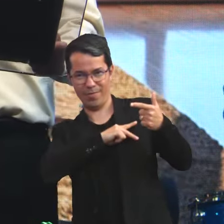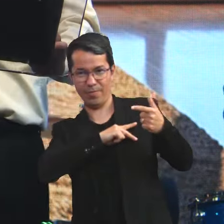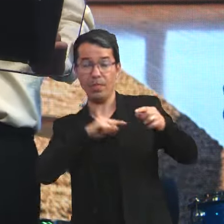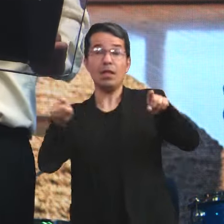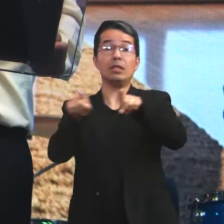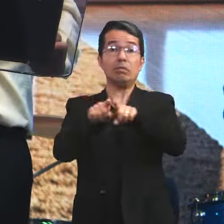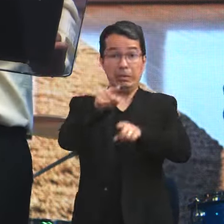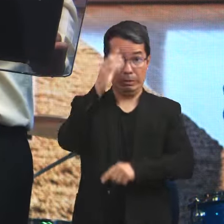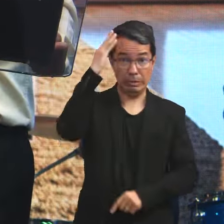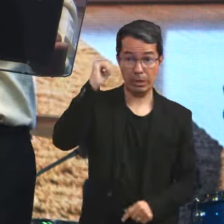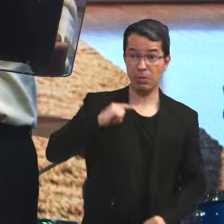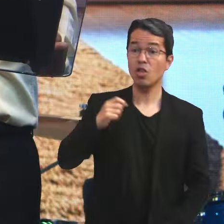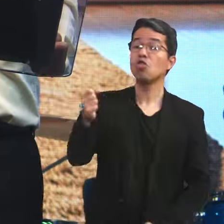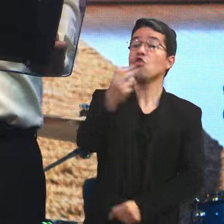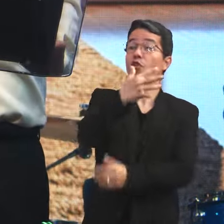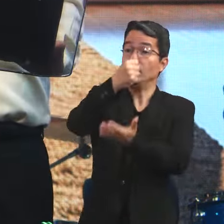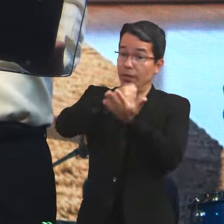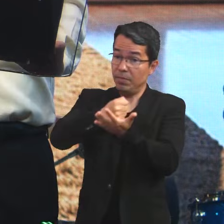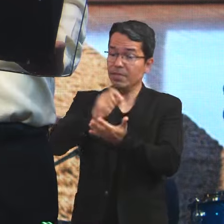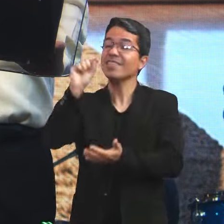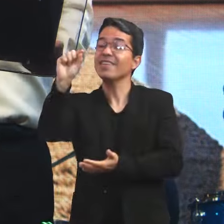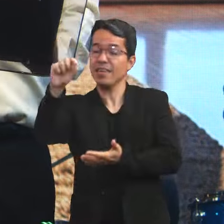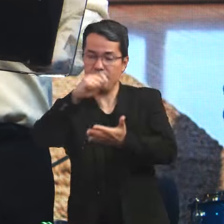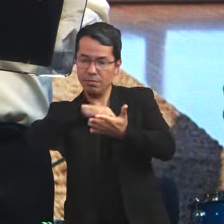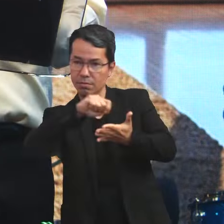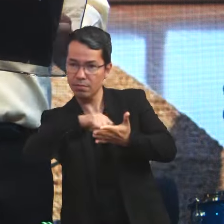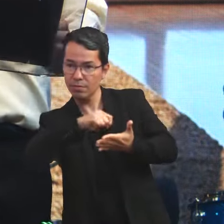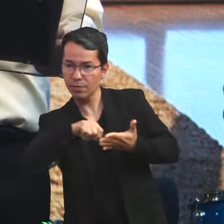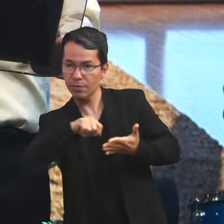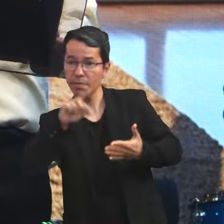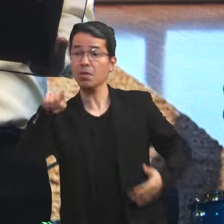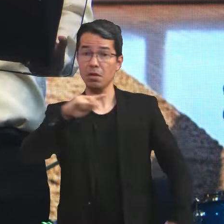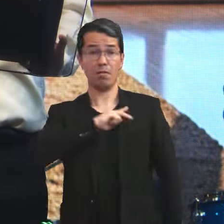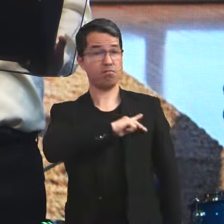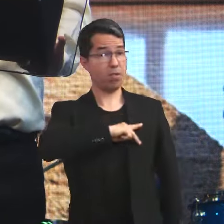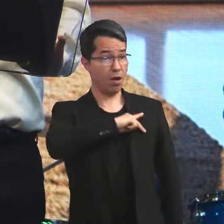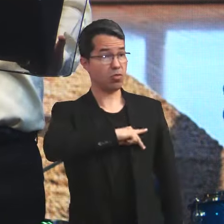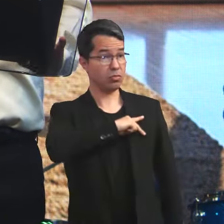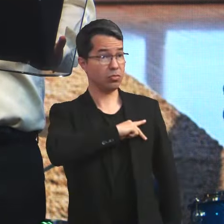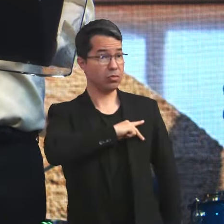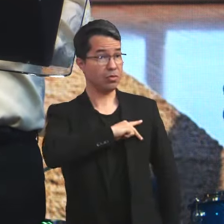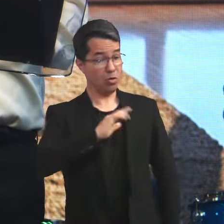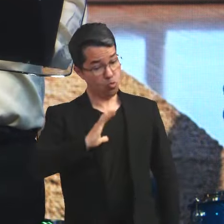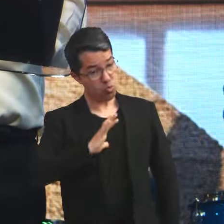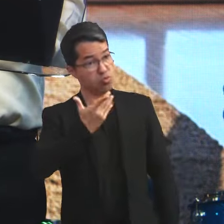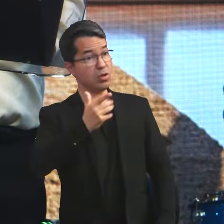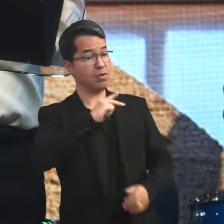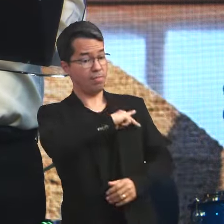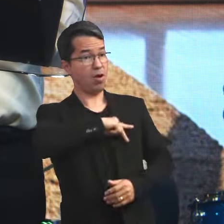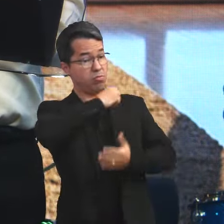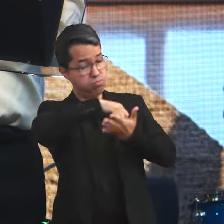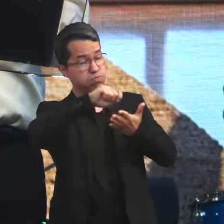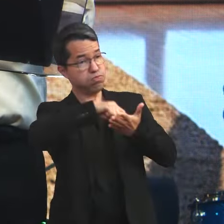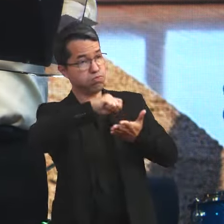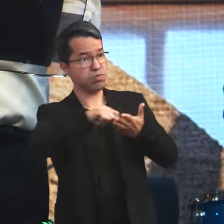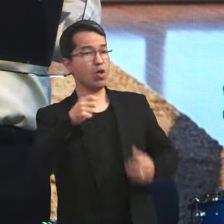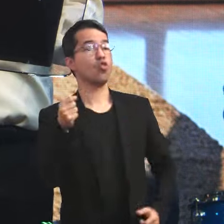parte a maior parte do livos do testamento esr por for escrit por ele